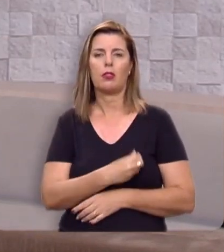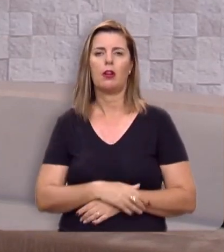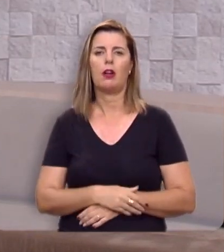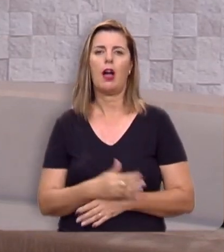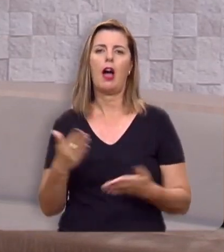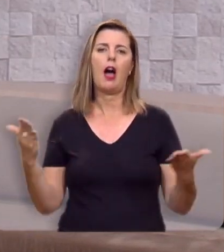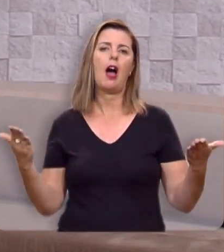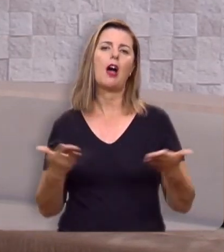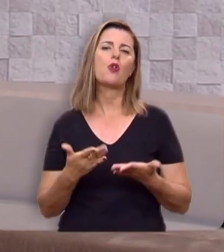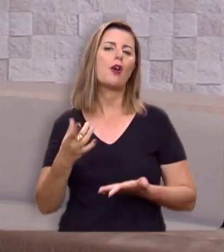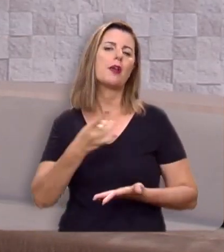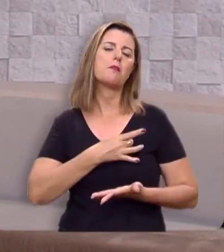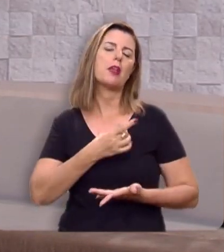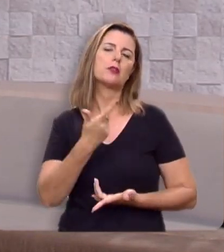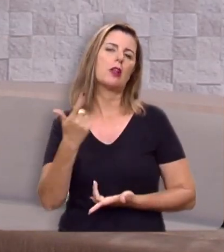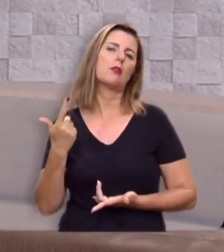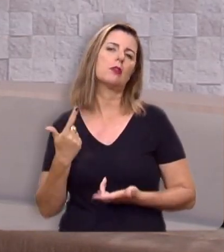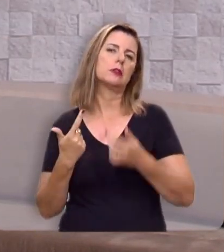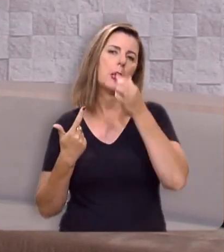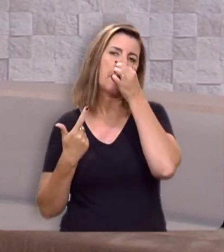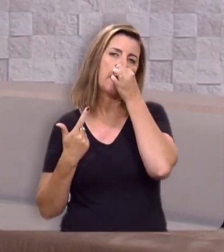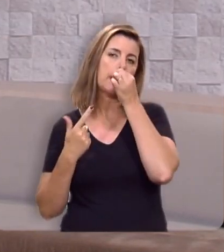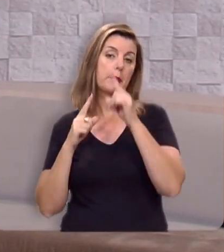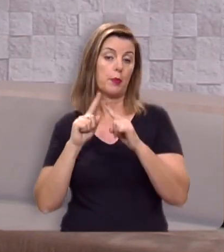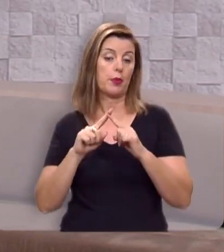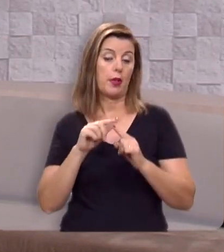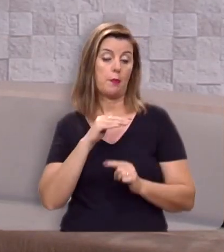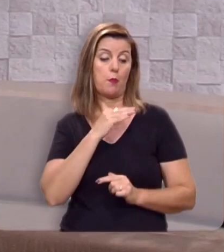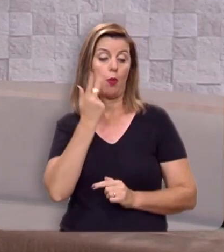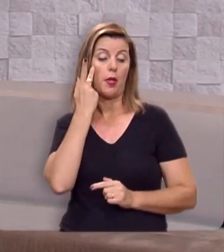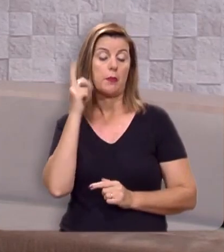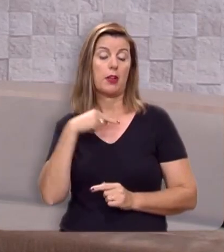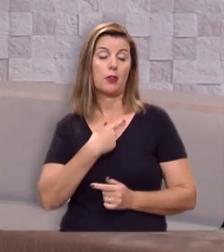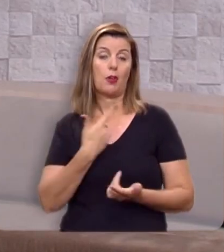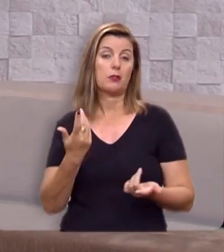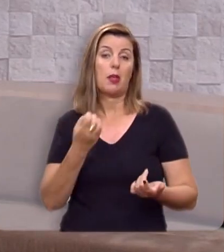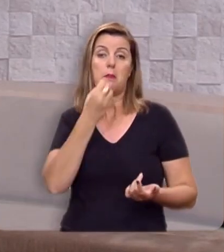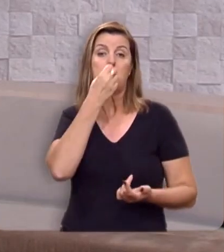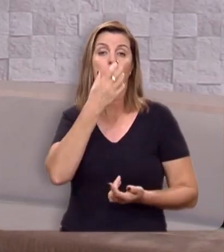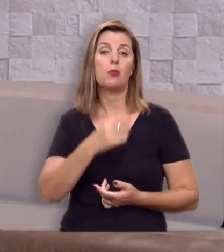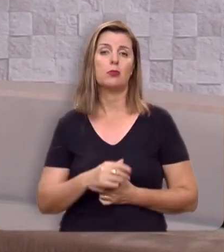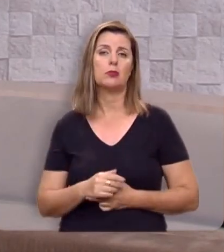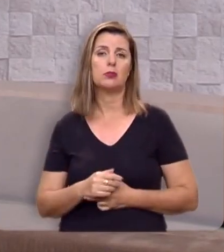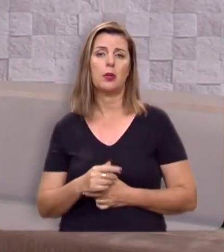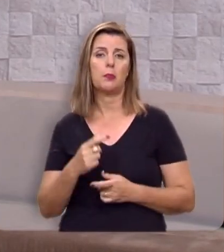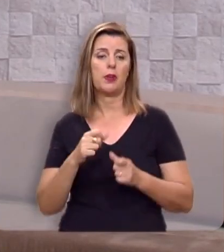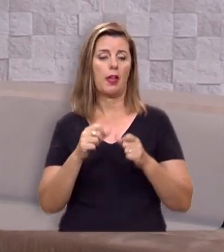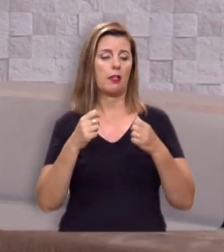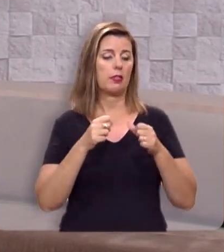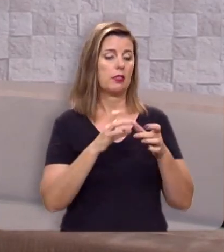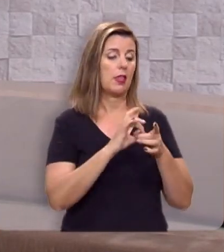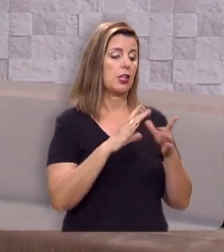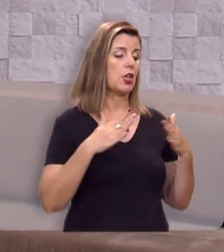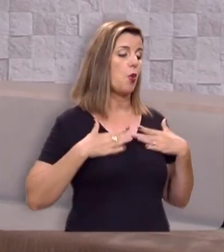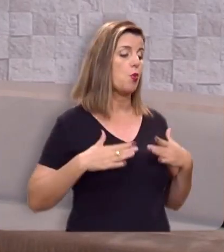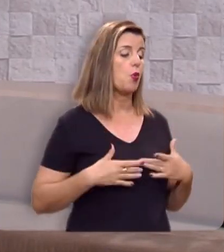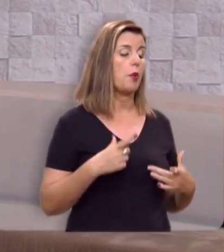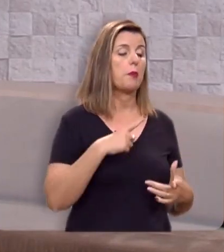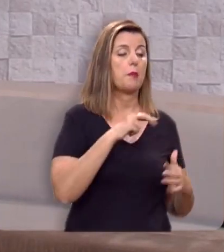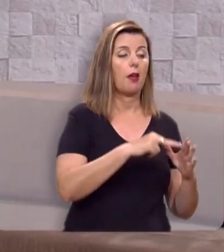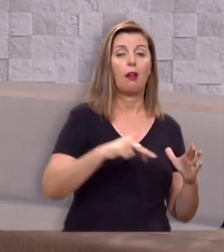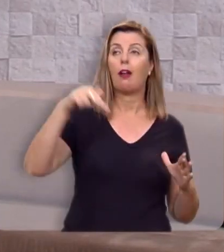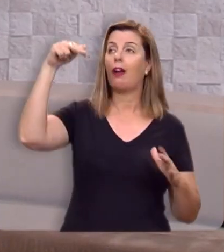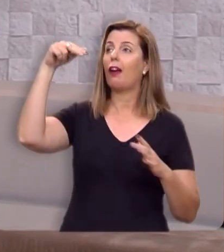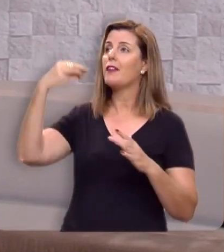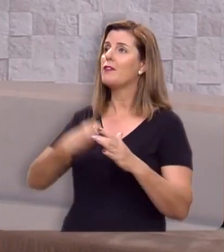nós não temos medo mais da morte, porque morrer para nós é lucro, porque morrer é deixar o corpo e habitar com o Senhor,